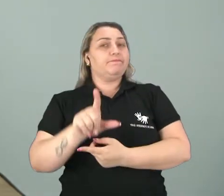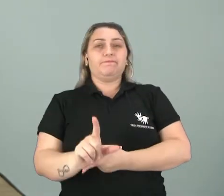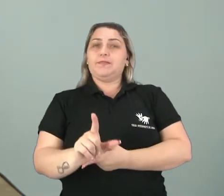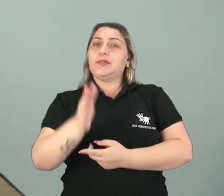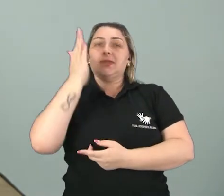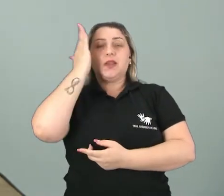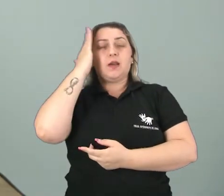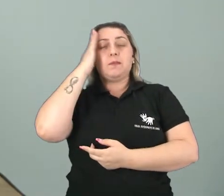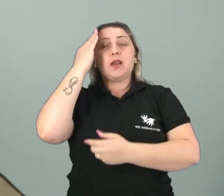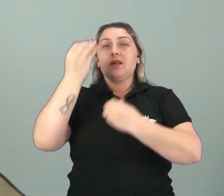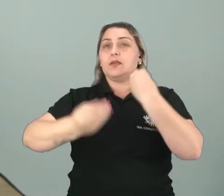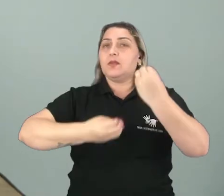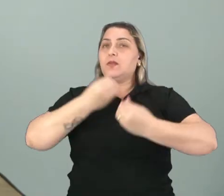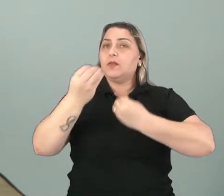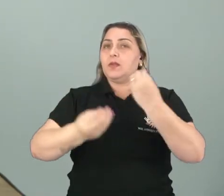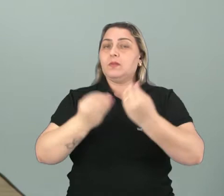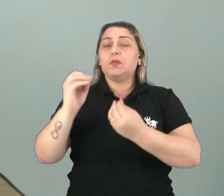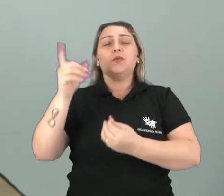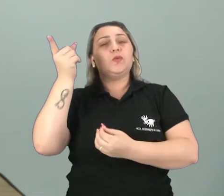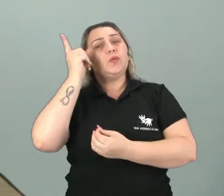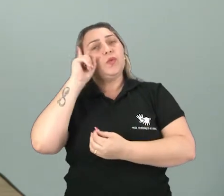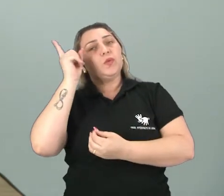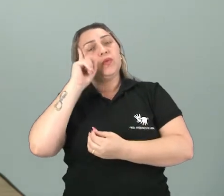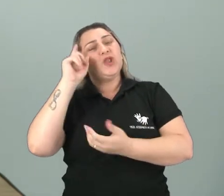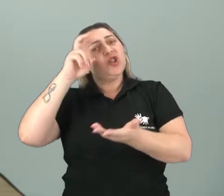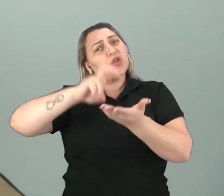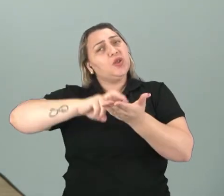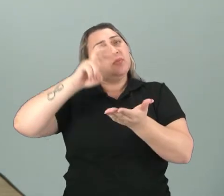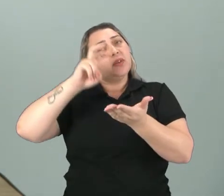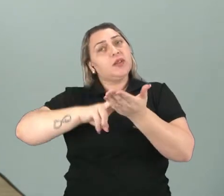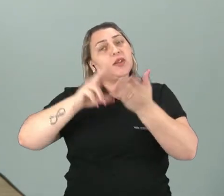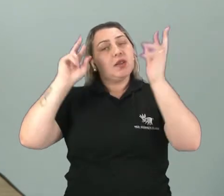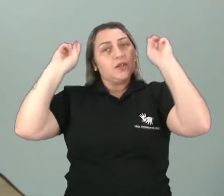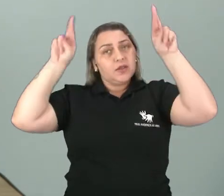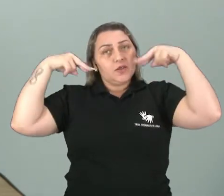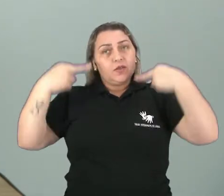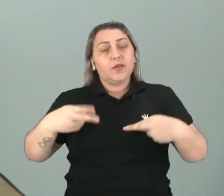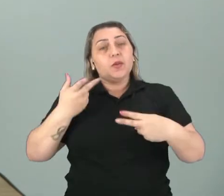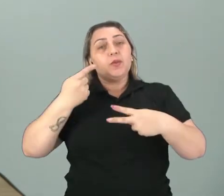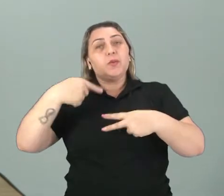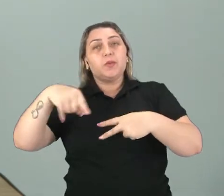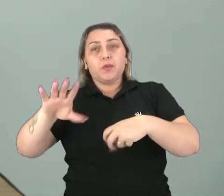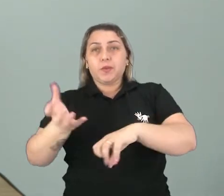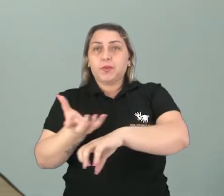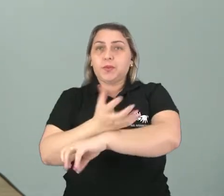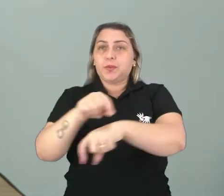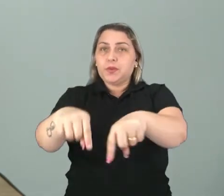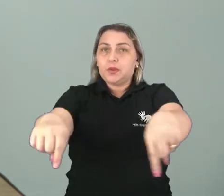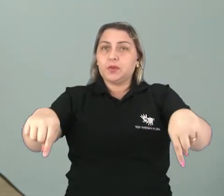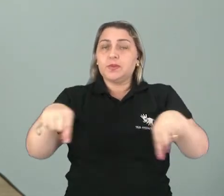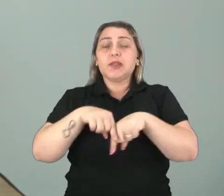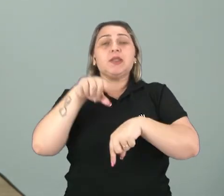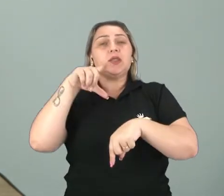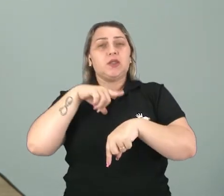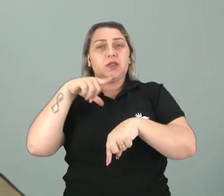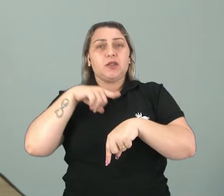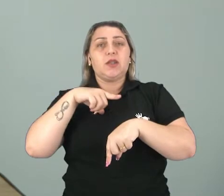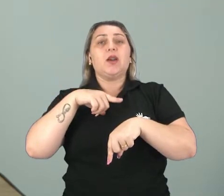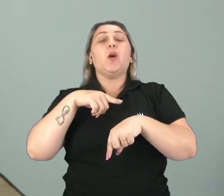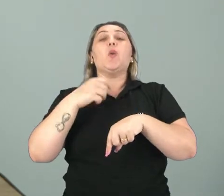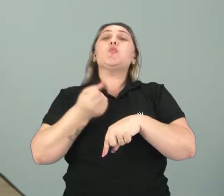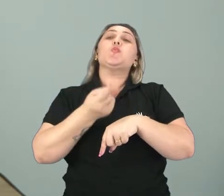ainda saber de que forma. Todos os dias pela manhã, as ovelhas iam para o pasto e ele tinha a necessidade de